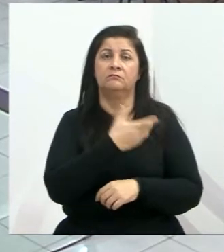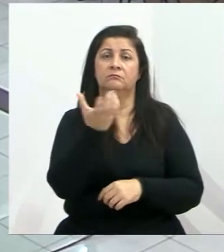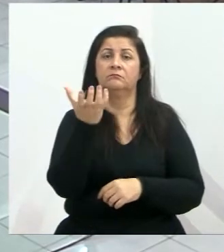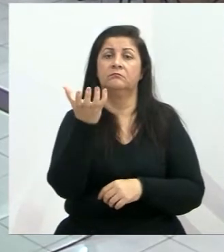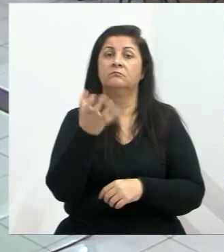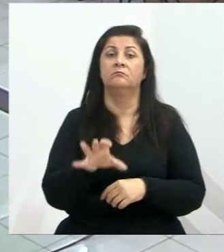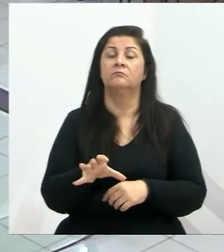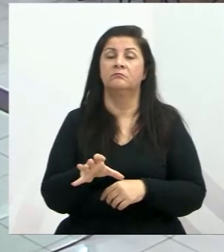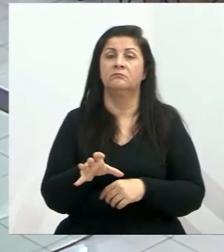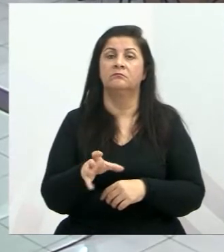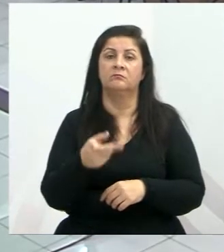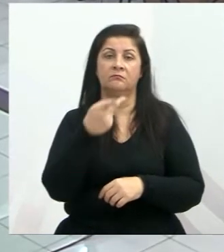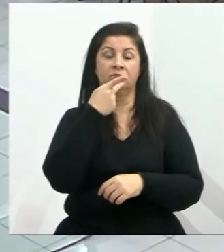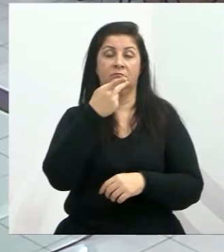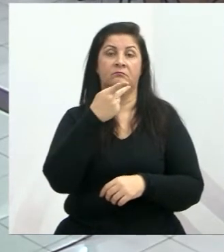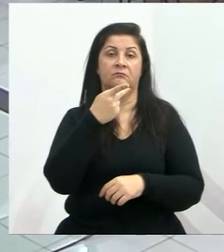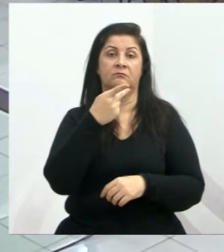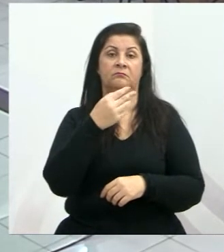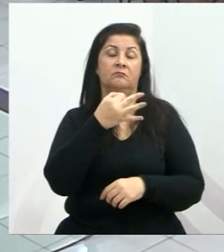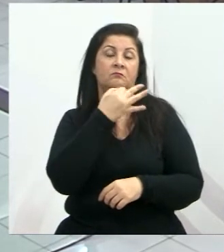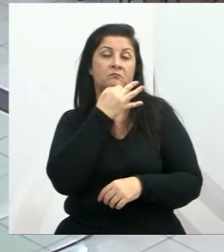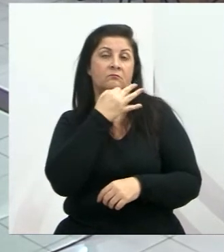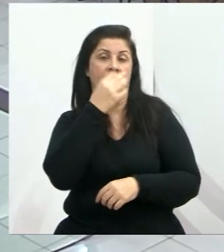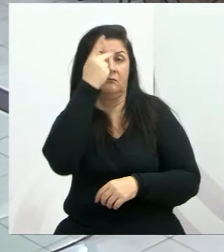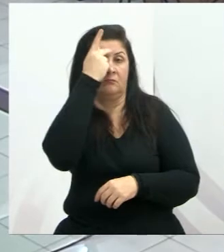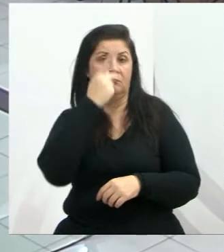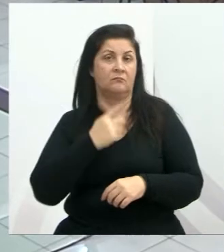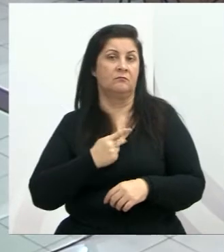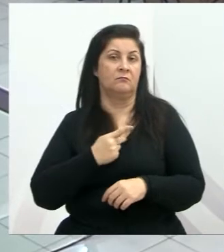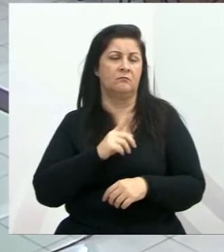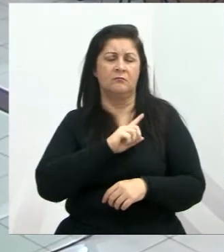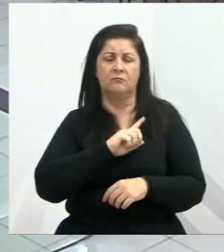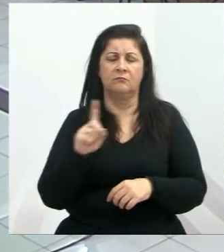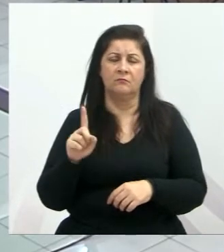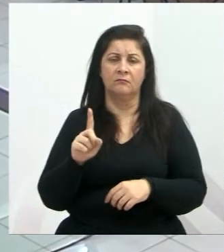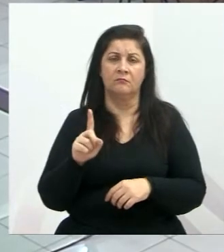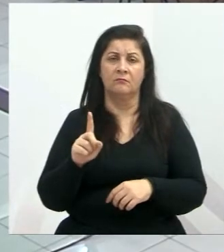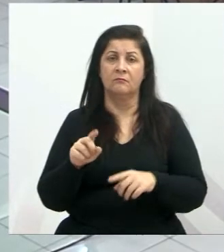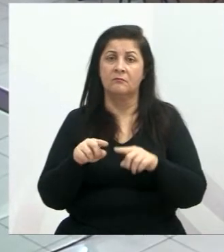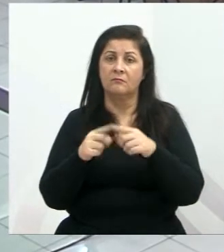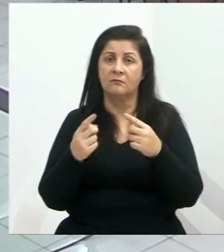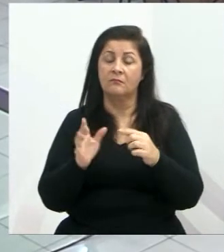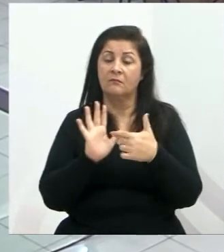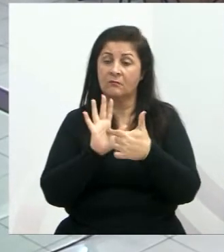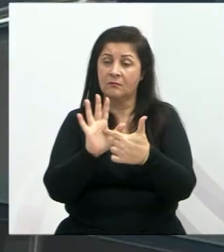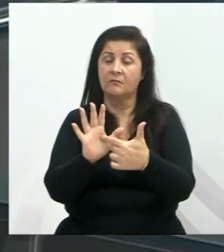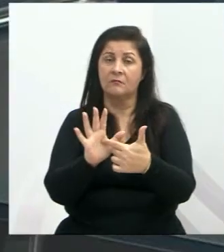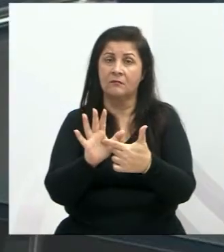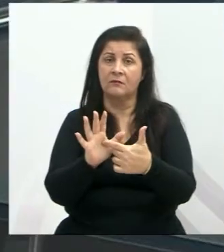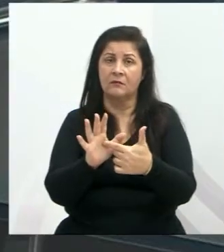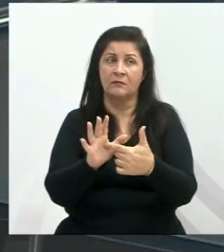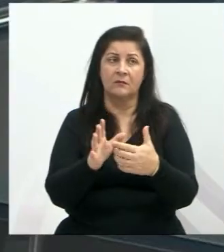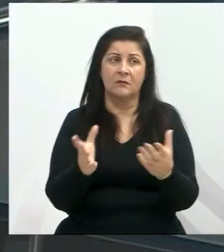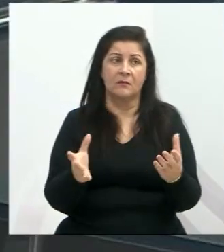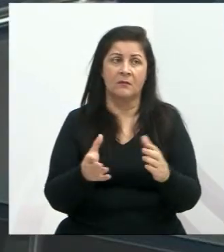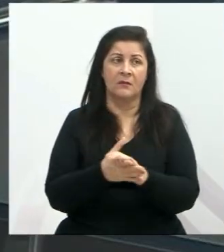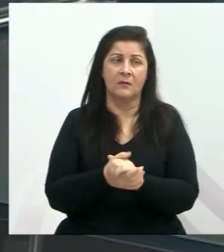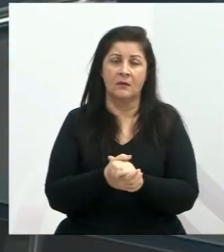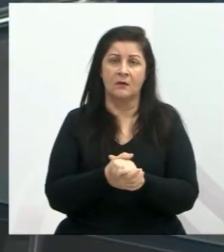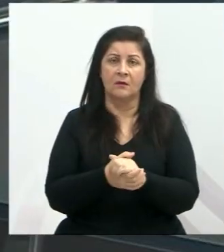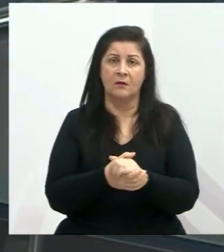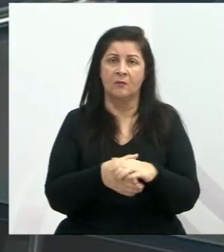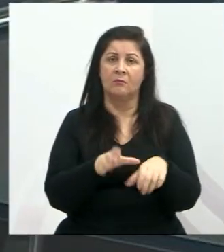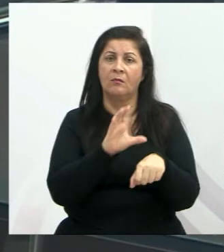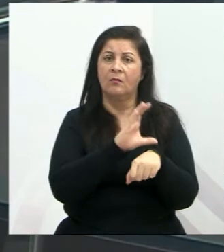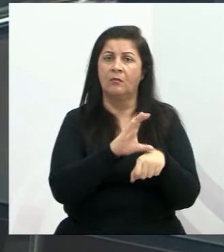as nossas falas. Basta a gente colocar o posicionamento do coordenador executivo do Plano São Paulo, João Gabardo, que